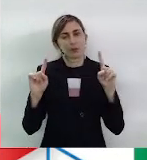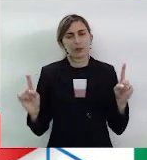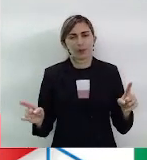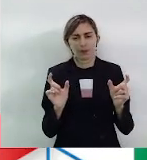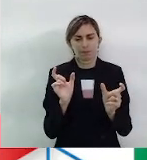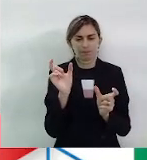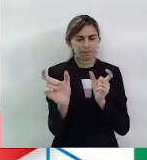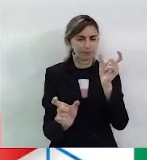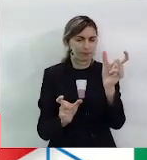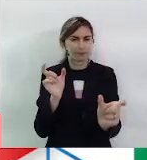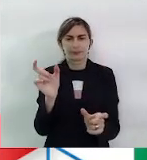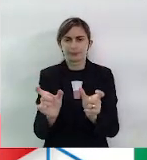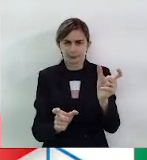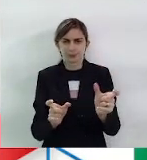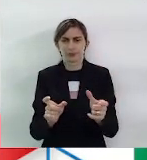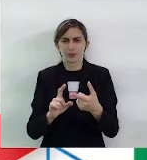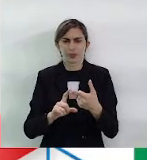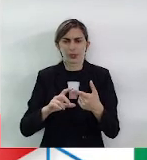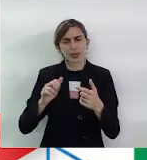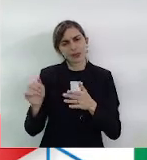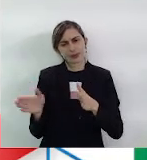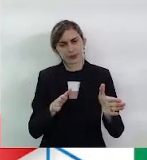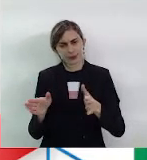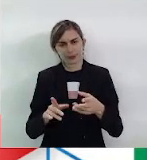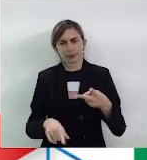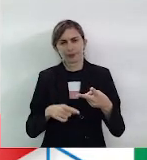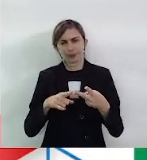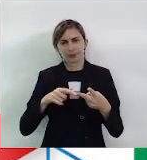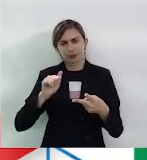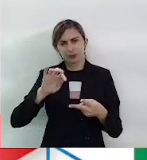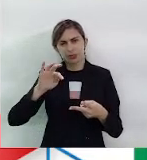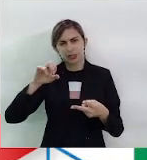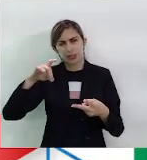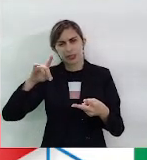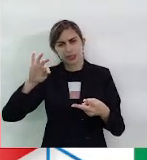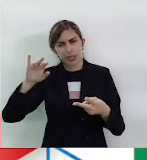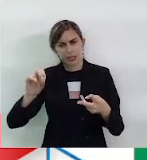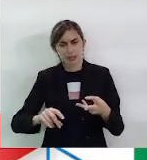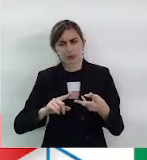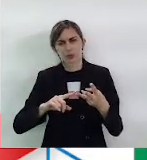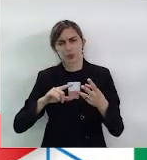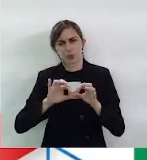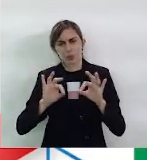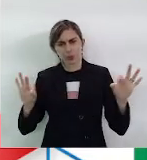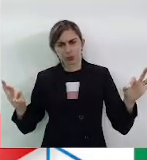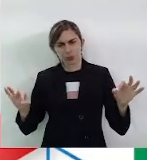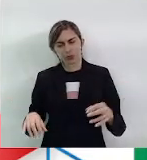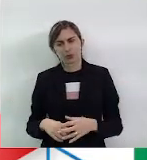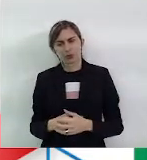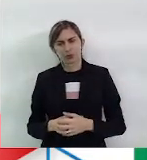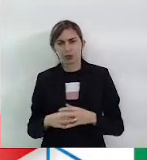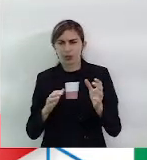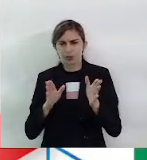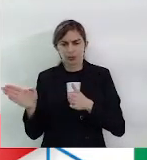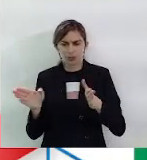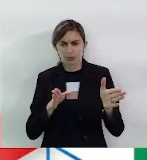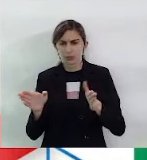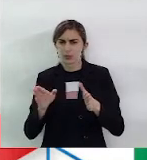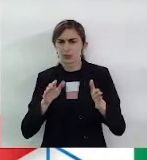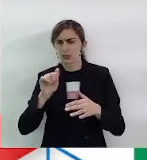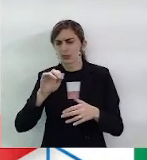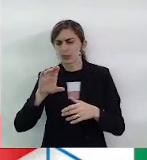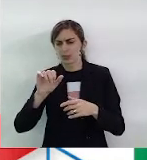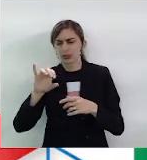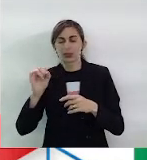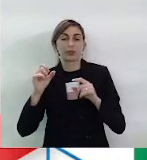de palavras. As palavras acessível, atentado e longe. Quando a gente fala acessível, mas